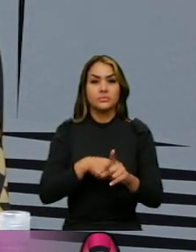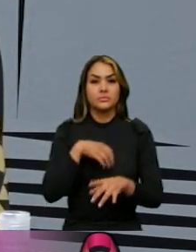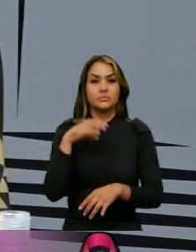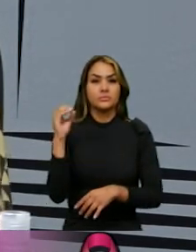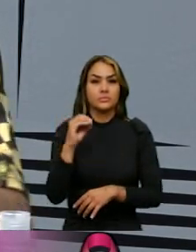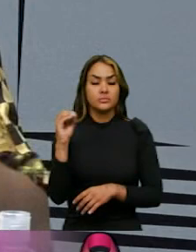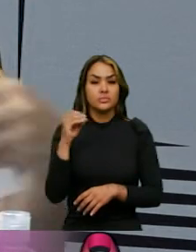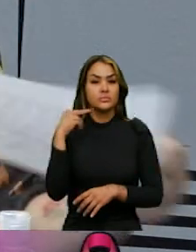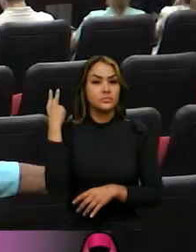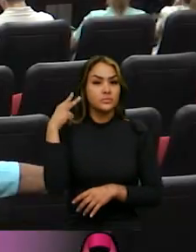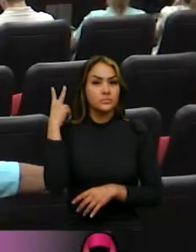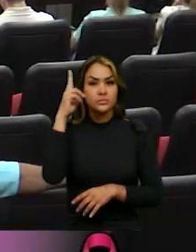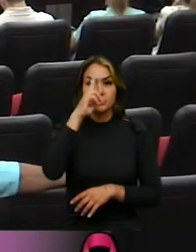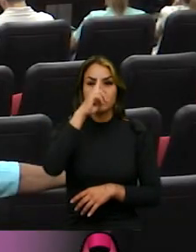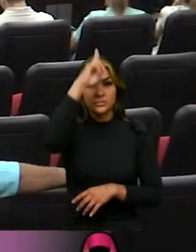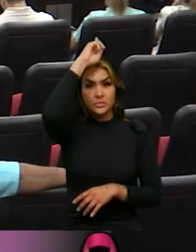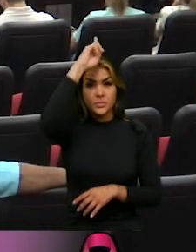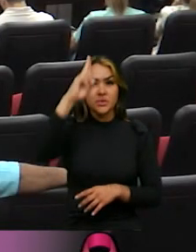PV.